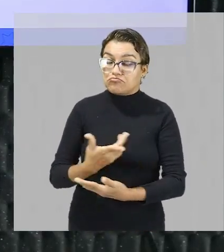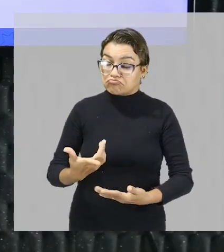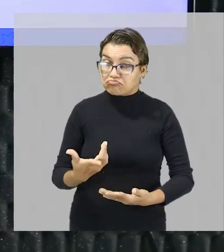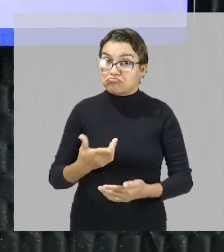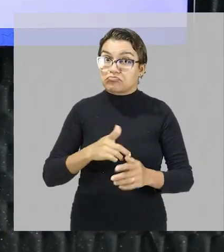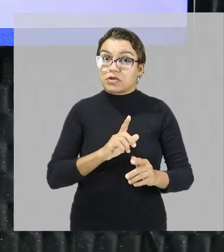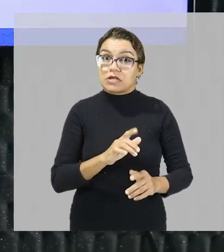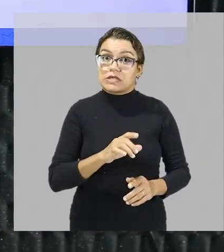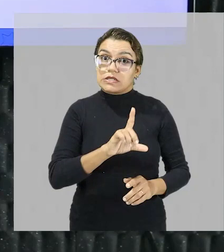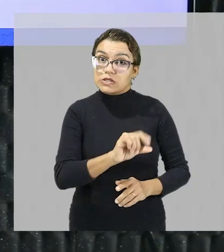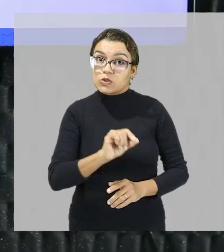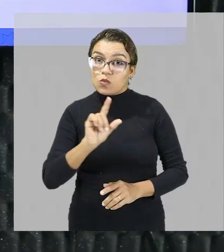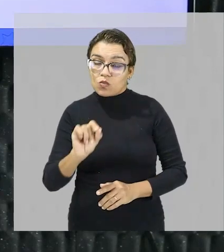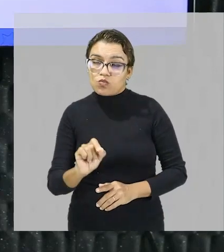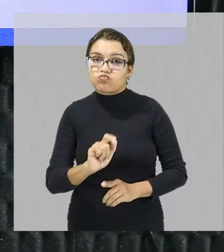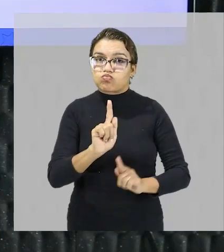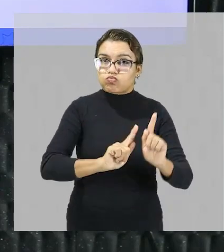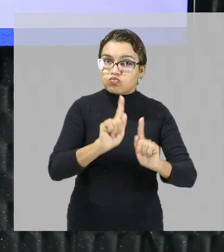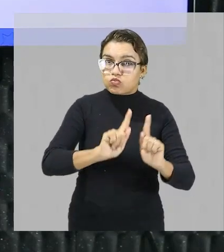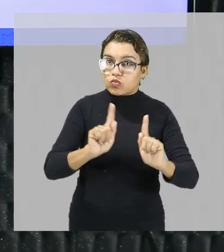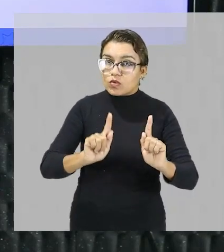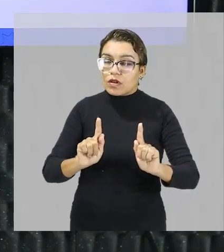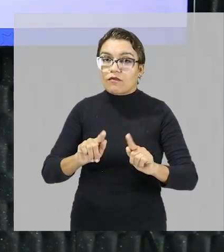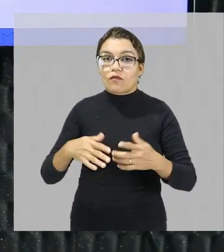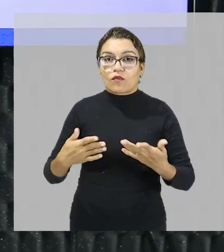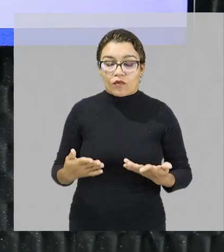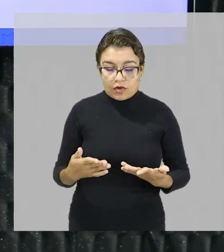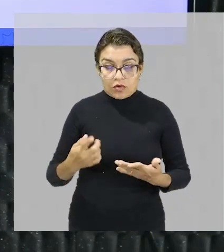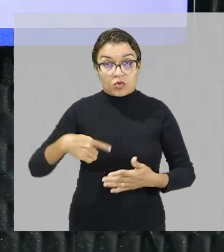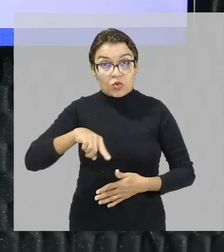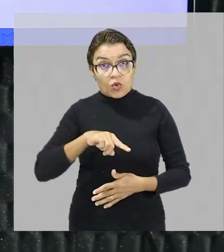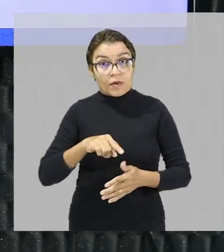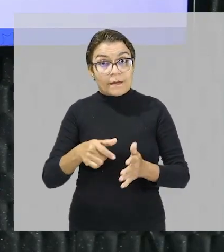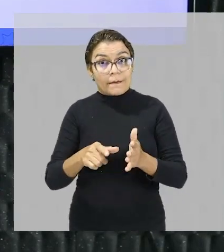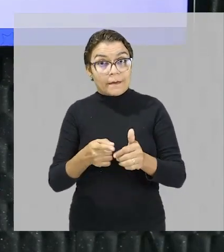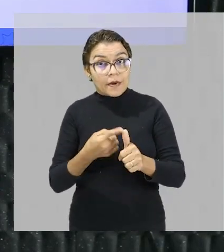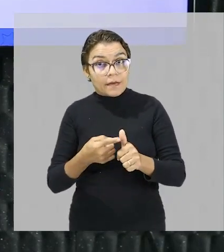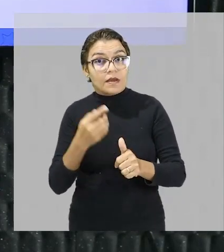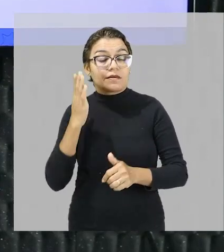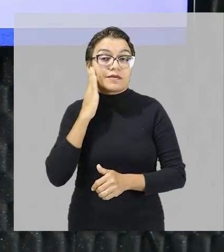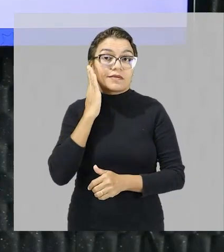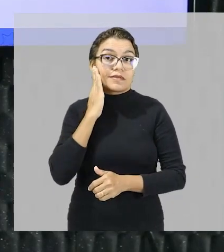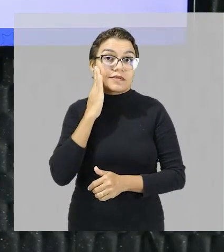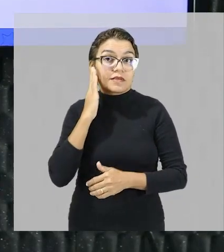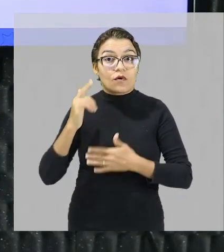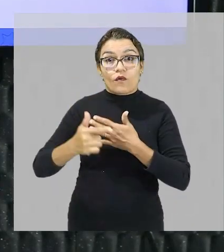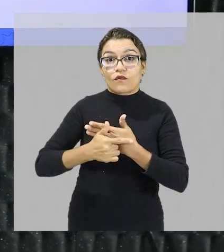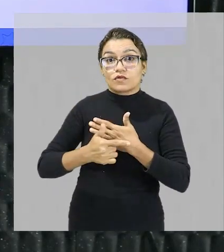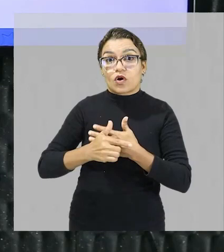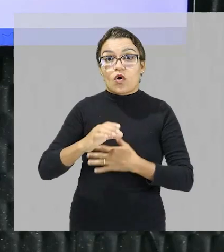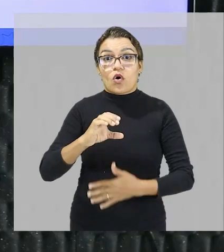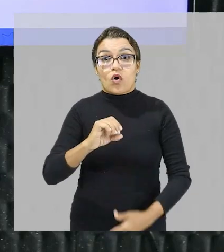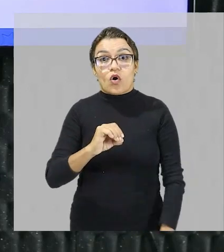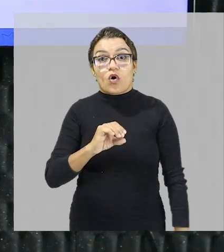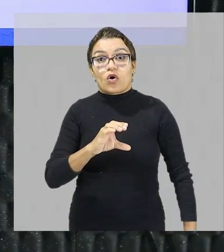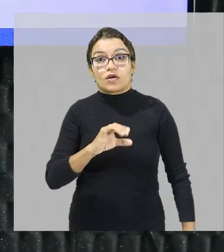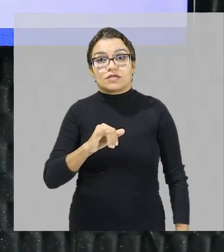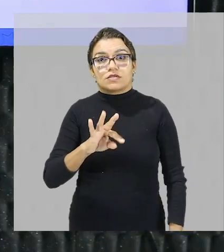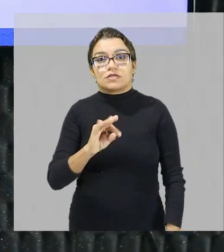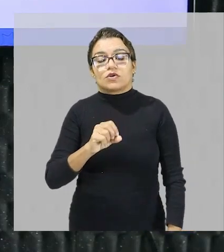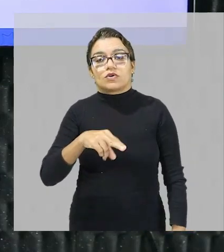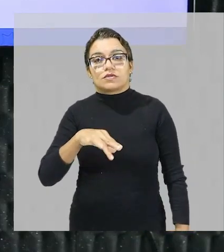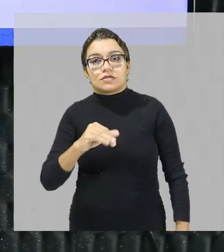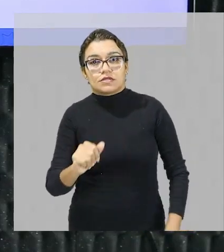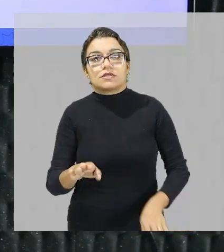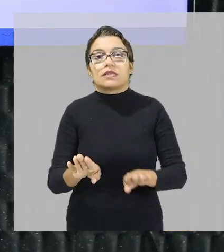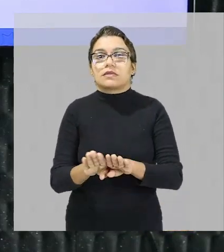está relacionado com o nível de ocitocina, a gente tem que entender qual é a função da ocitocina e do hormônio LH, que